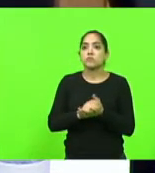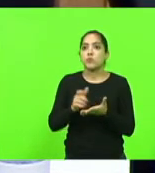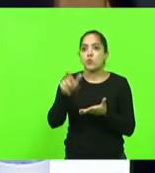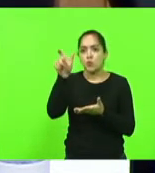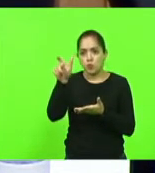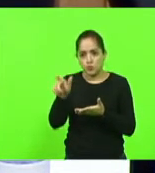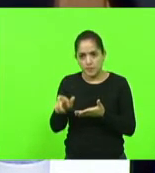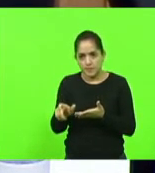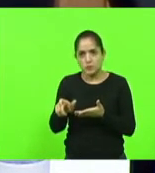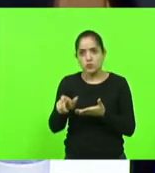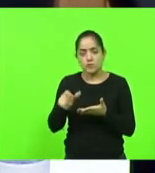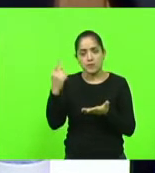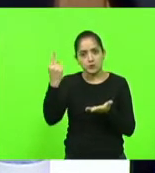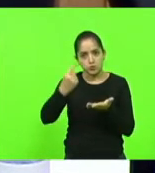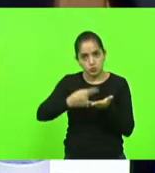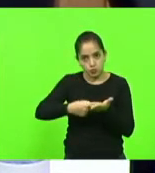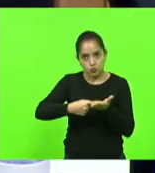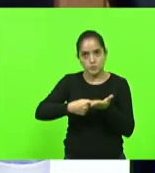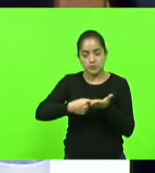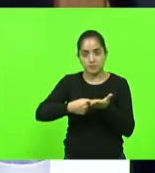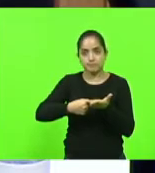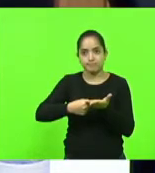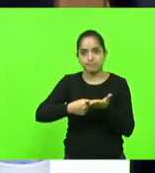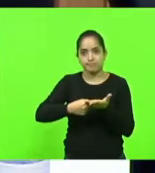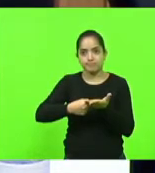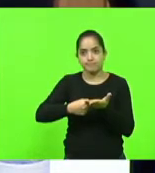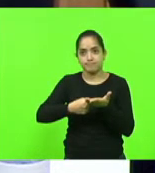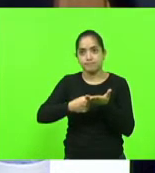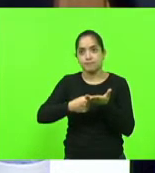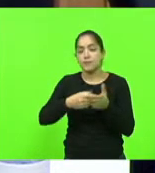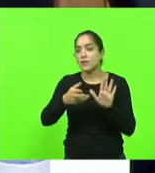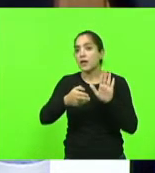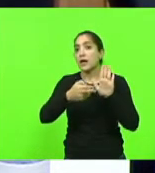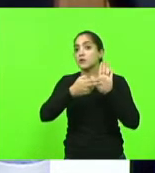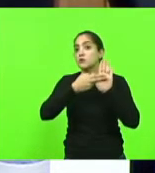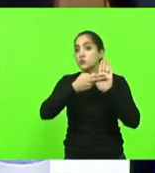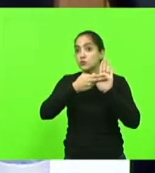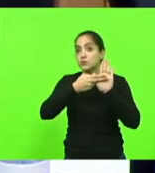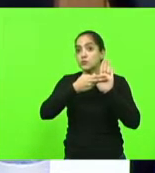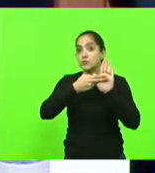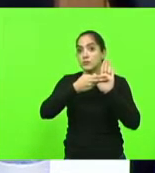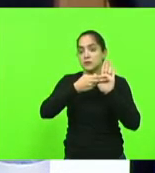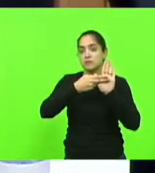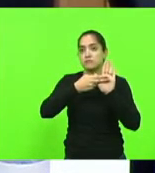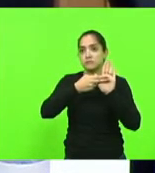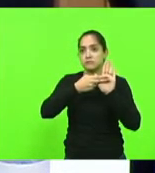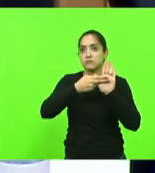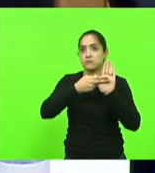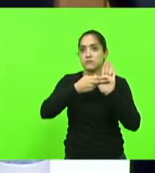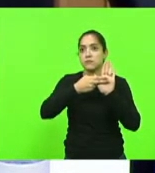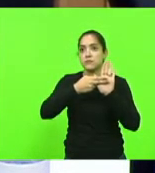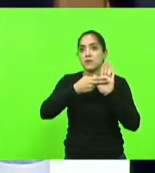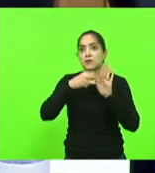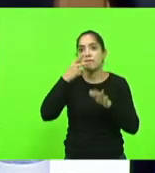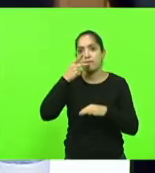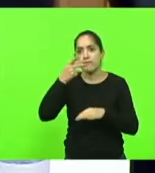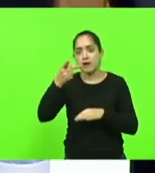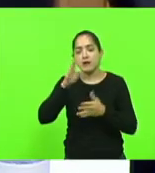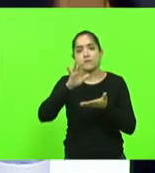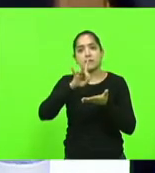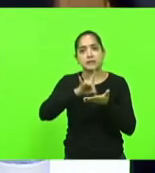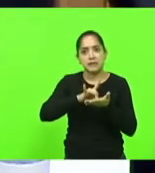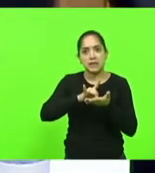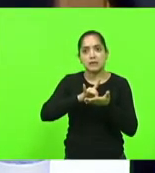um compromisso público, quando um homem assume a sua palavra publicamente,